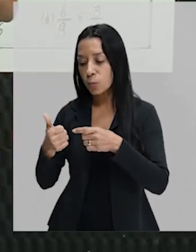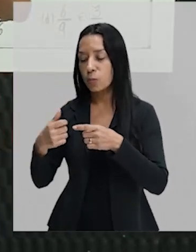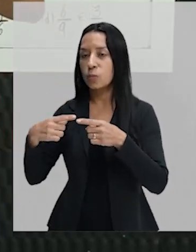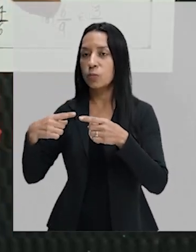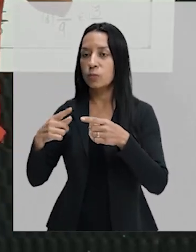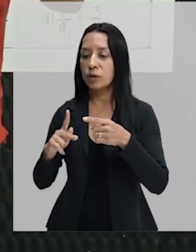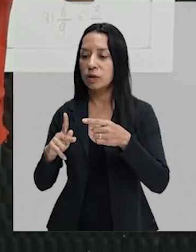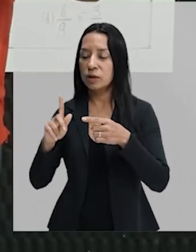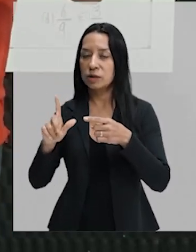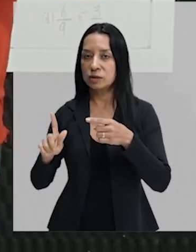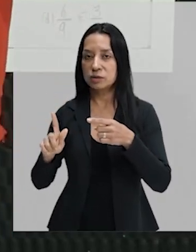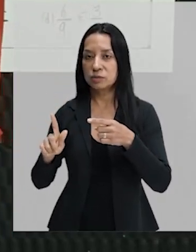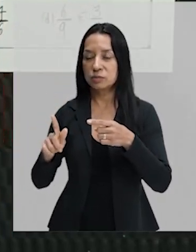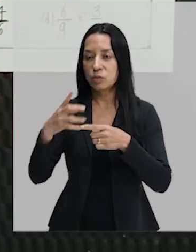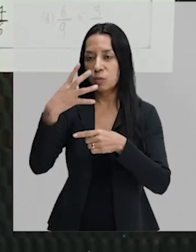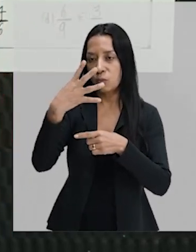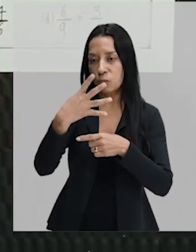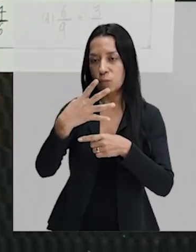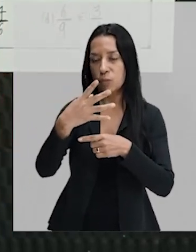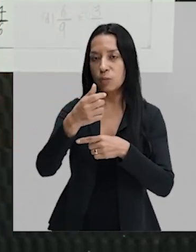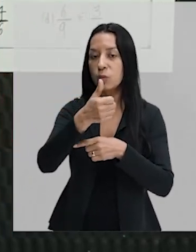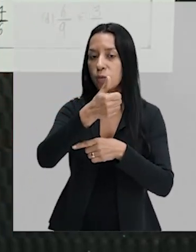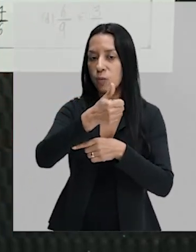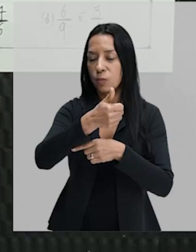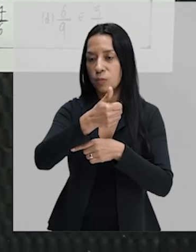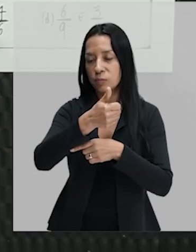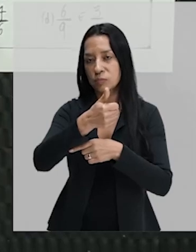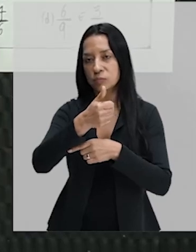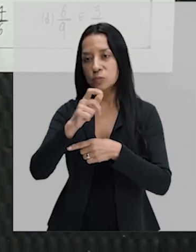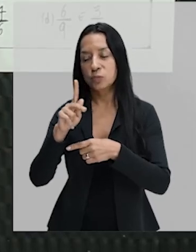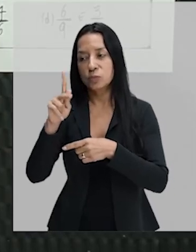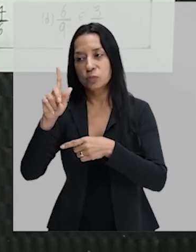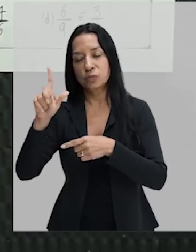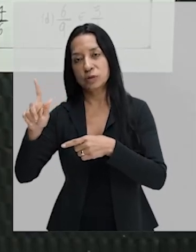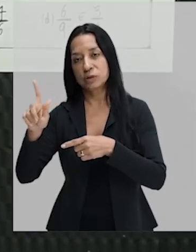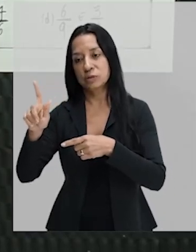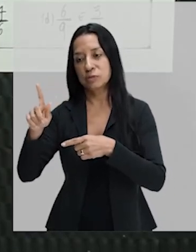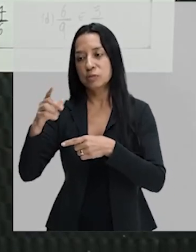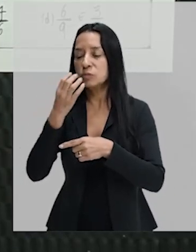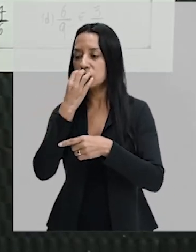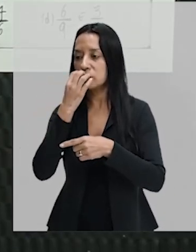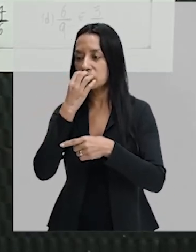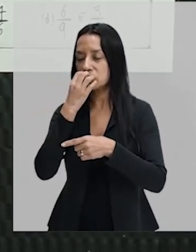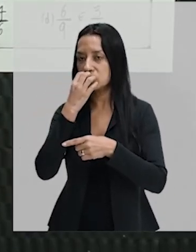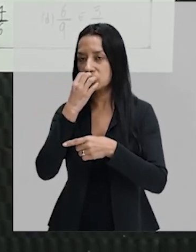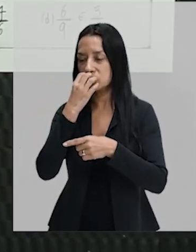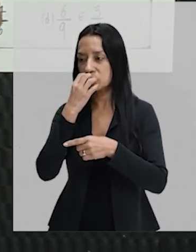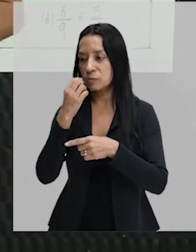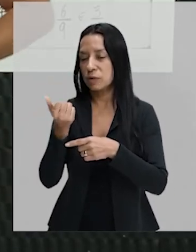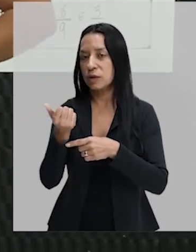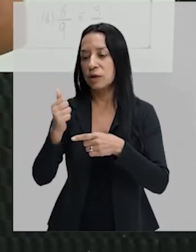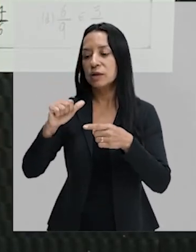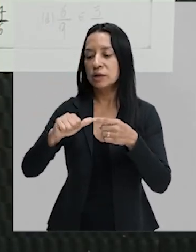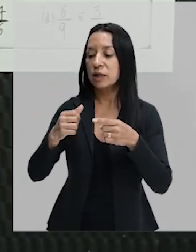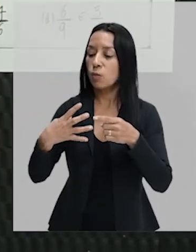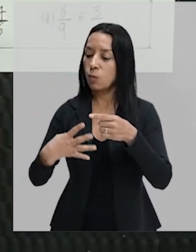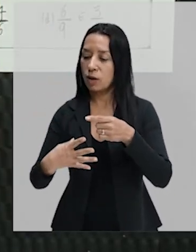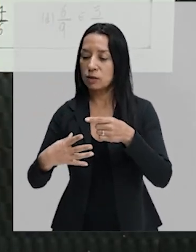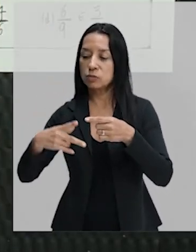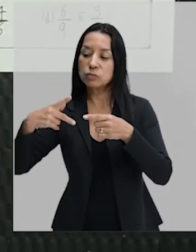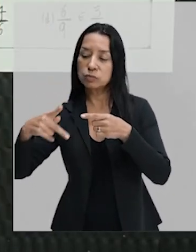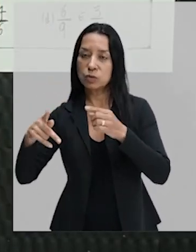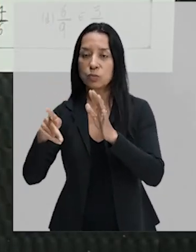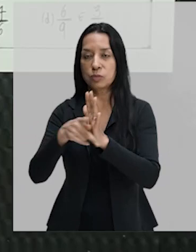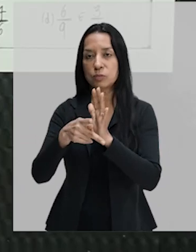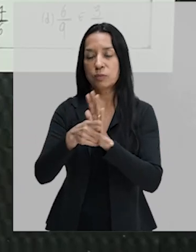Uma relação de 4 para 1. A cada 1 quilo do cão, 4 quilos do dono. Uma relação de 1 para 4. Né? Inclusive a gente lê isso